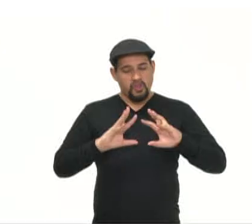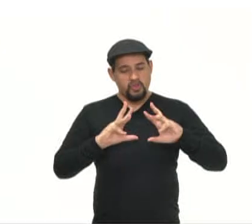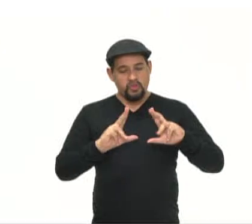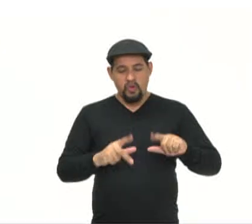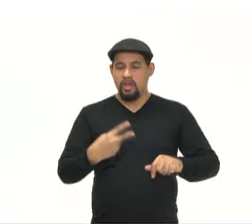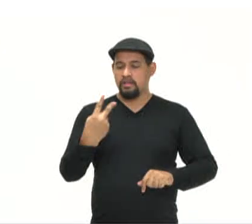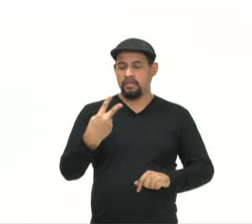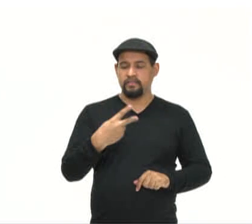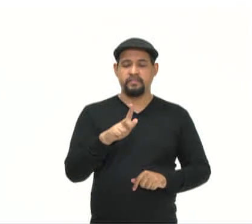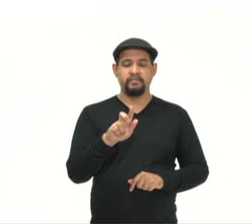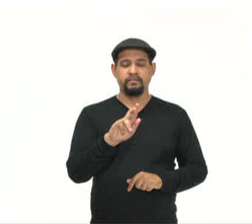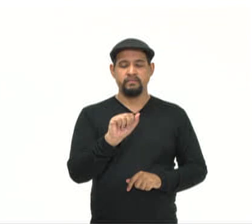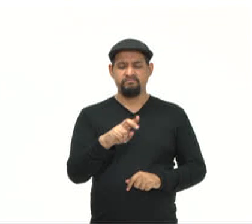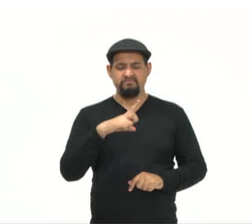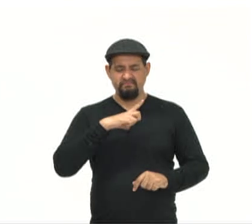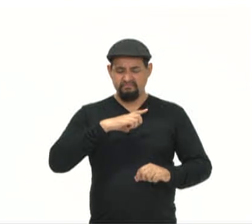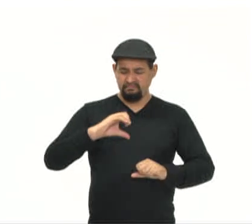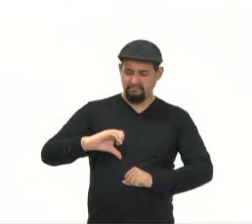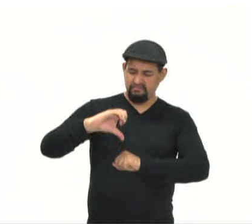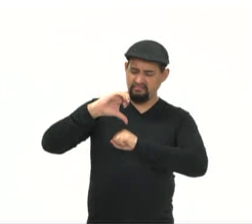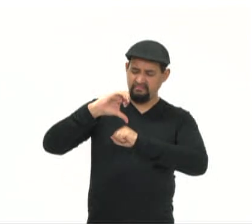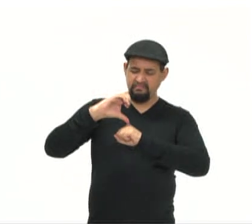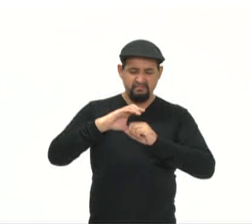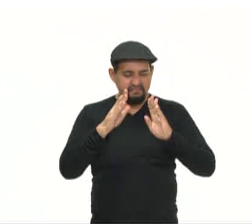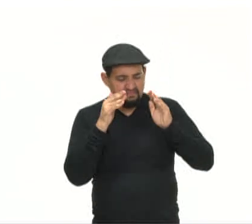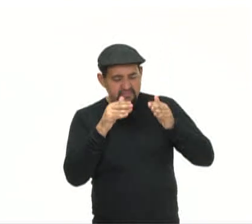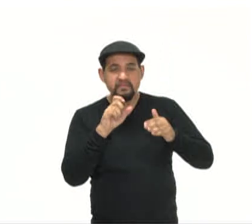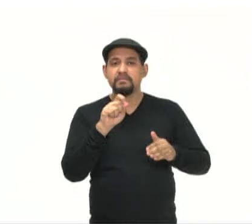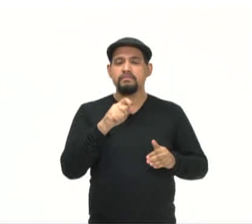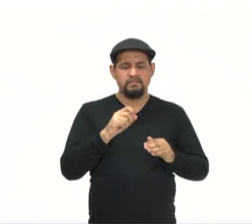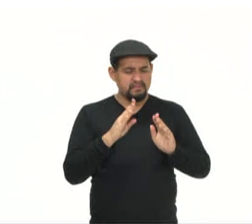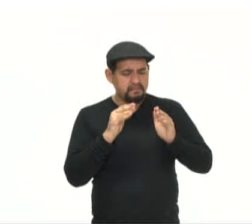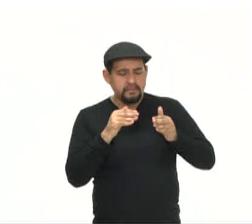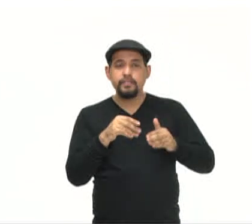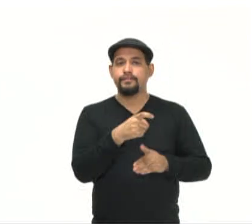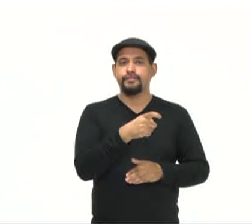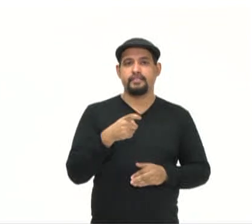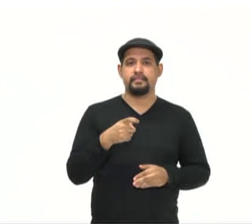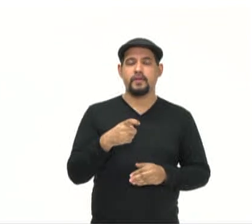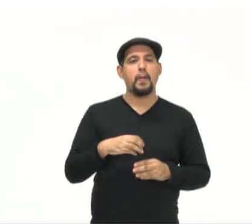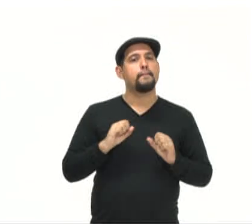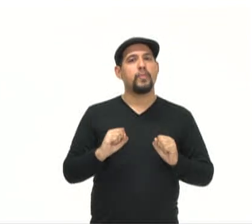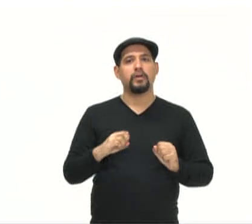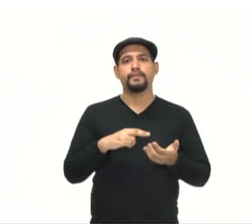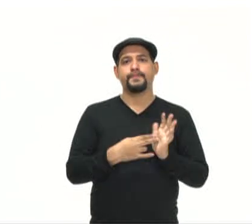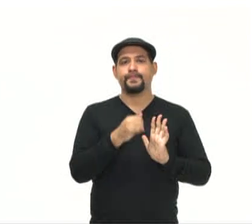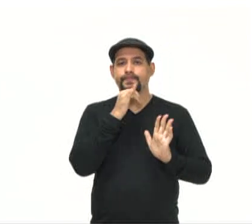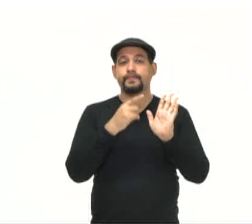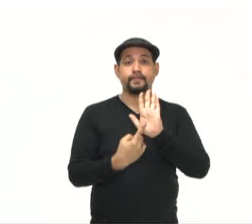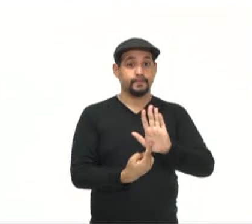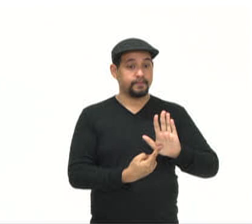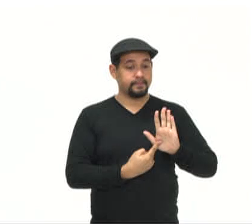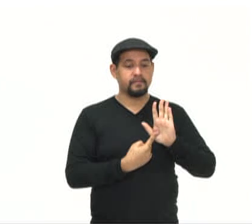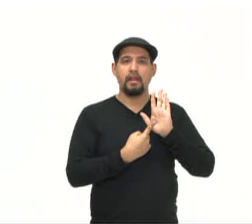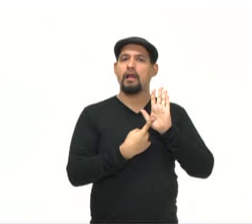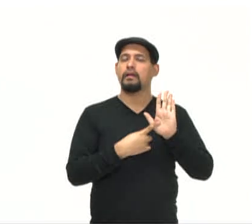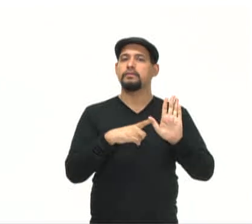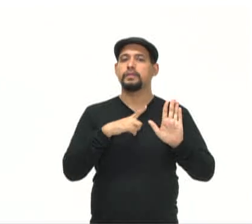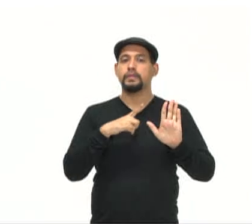toda e passando o segundo grau gente com uma incógnita estamos focando na incógnita x pode ser expressa na forma